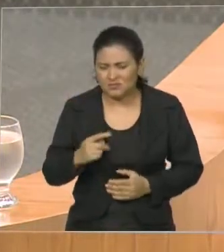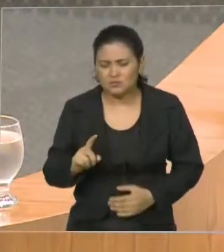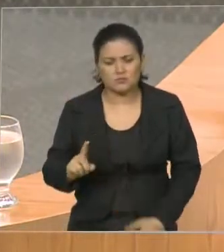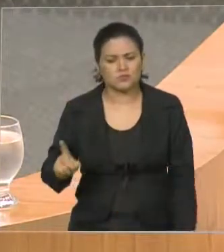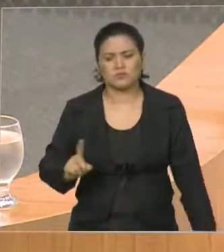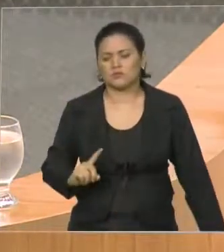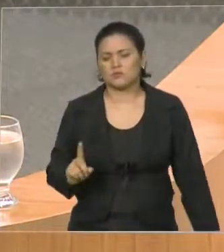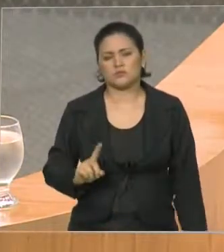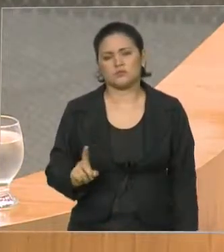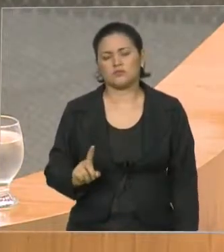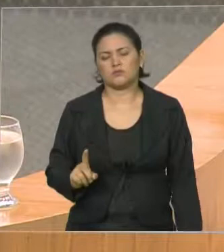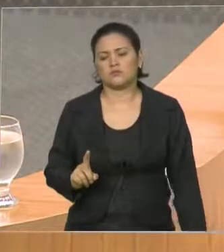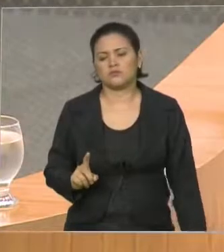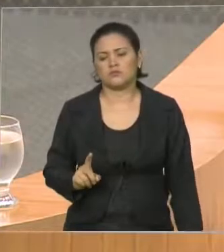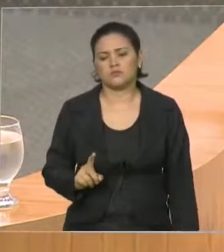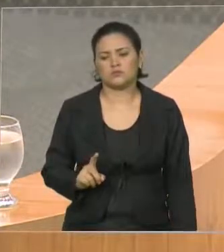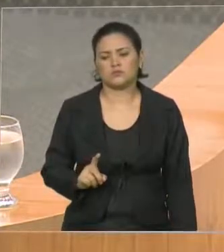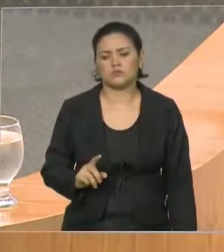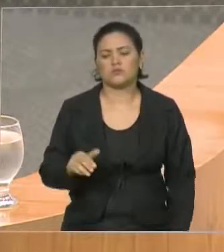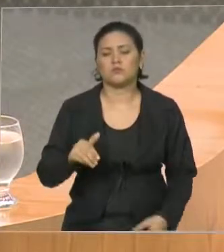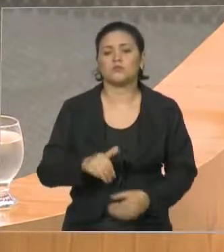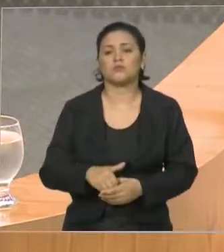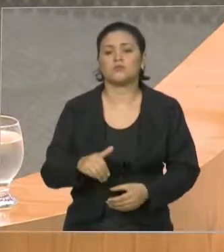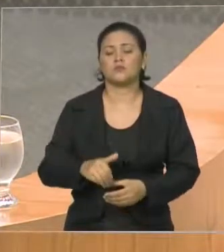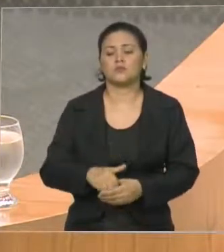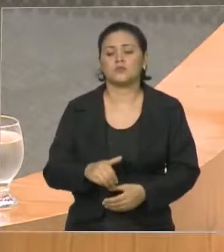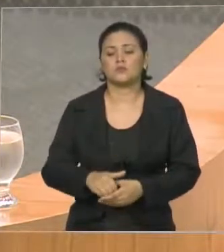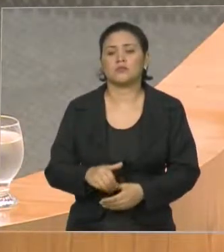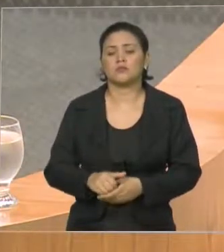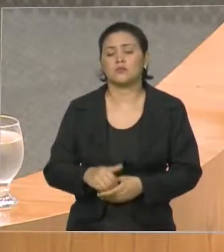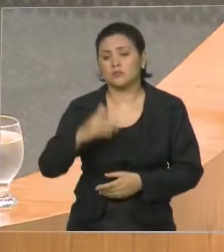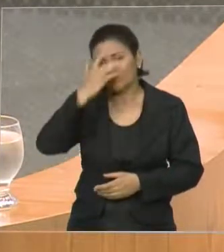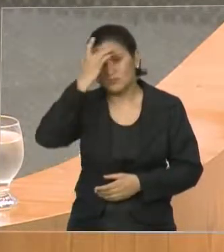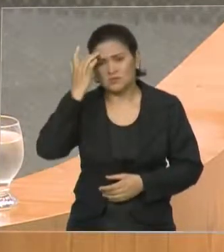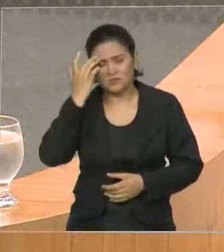não os votos conquistados, mas o voto de rejeição do grupo Sarney.